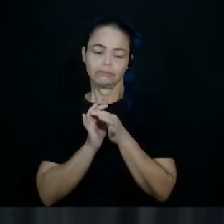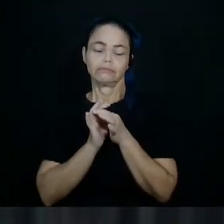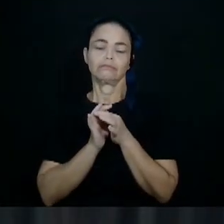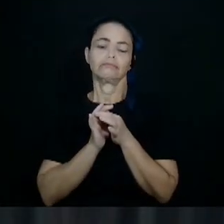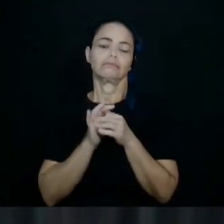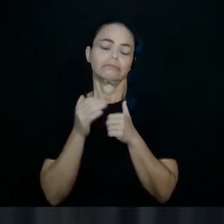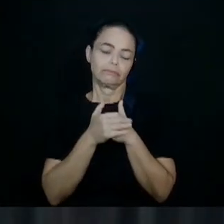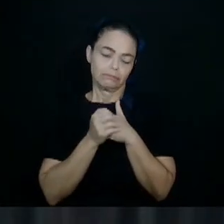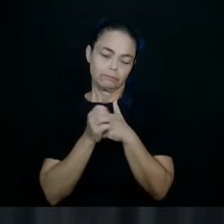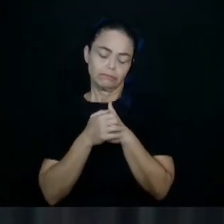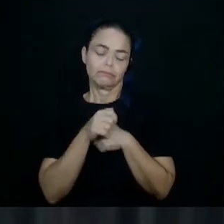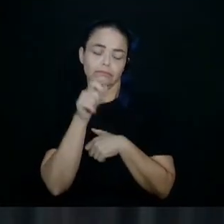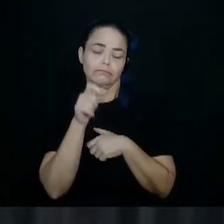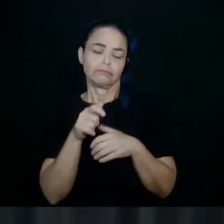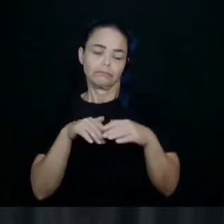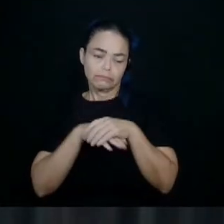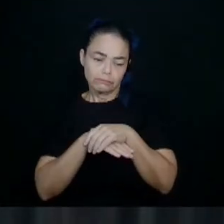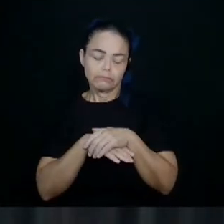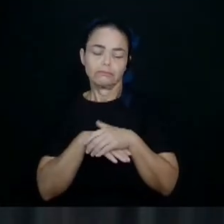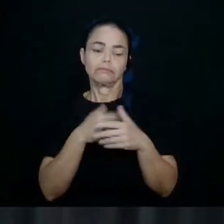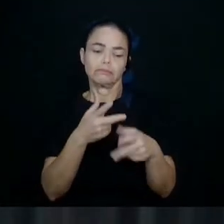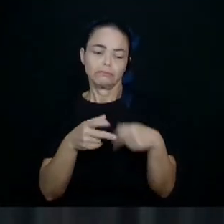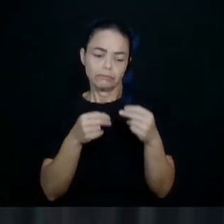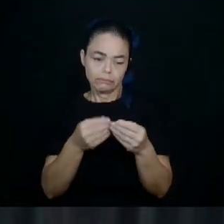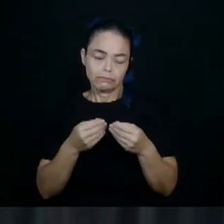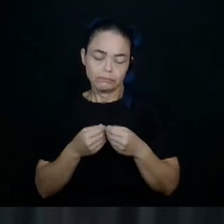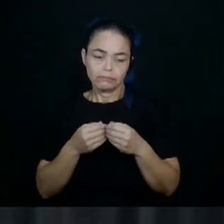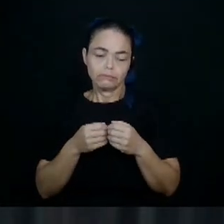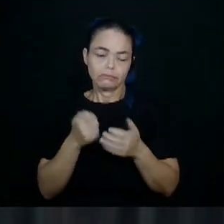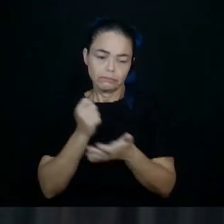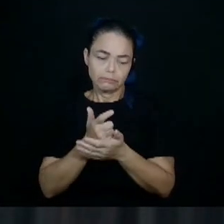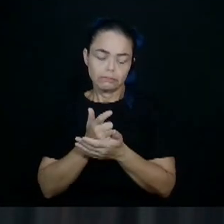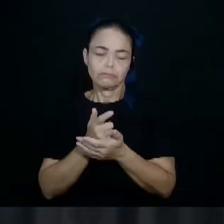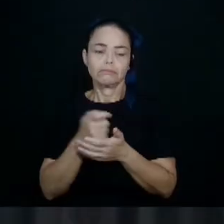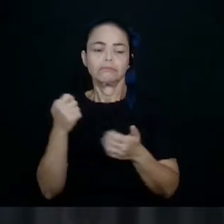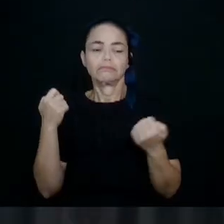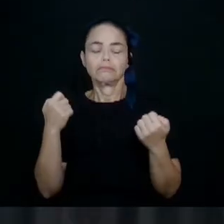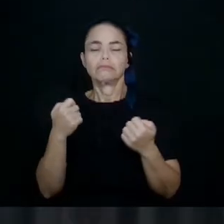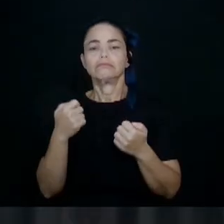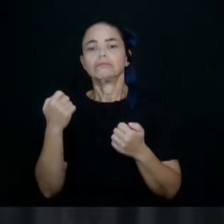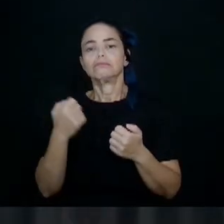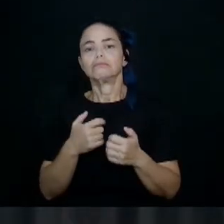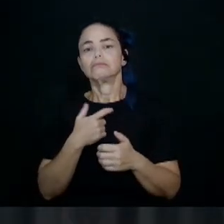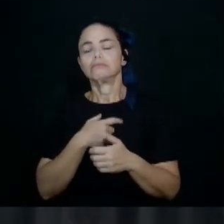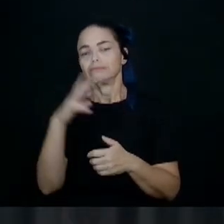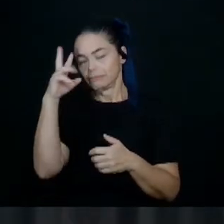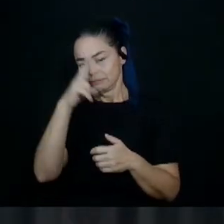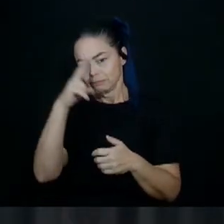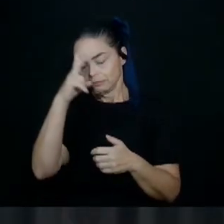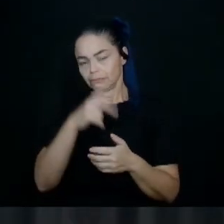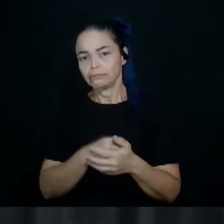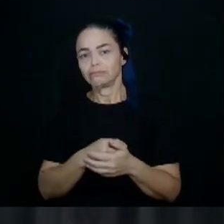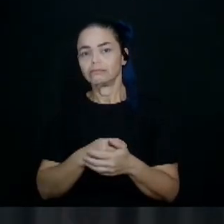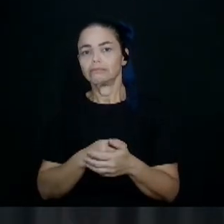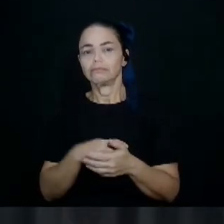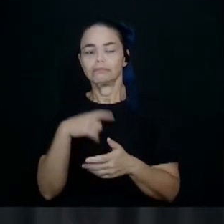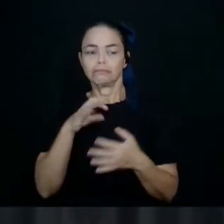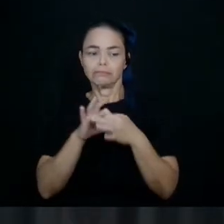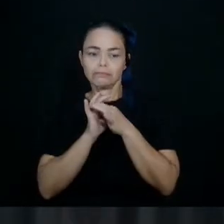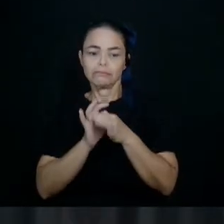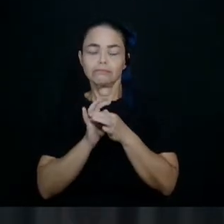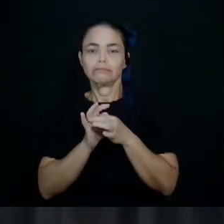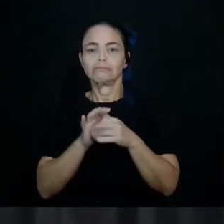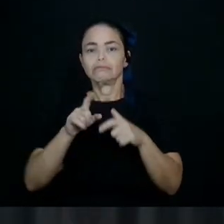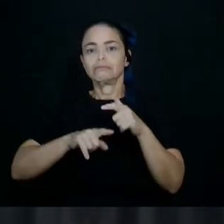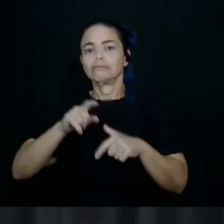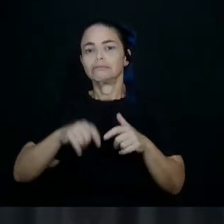alguém me deu, né? Ou eu comprei numa situação X. Então, essa memória afetiva ligada a esse objeto, às vezes faz